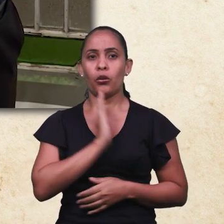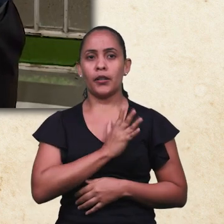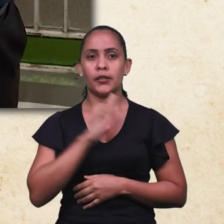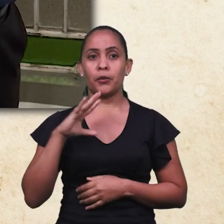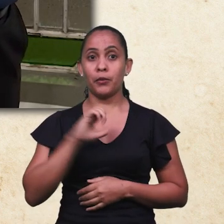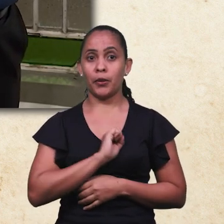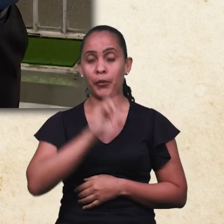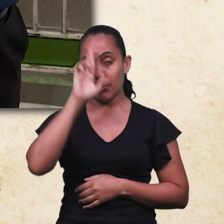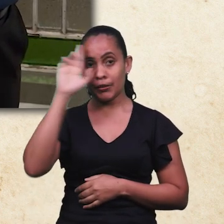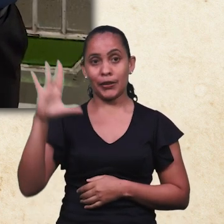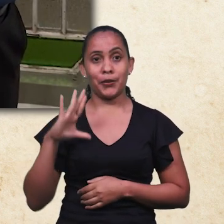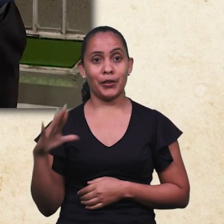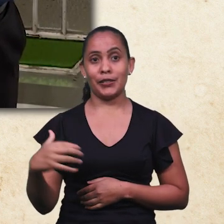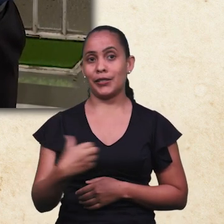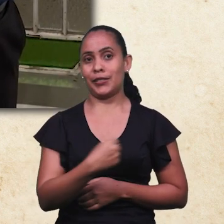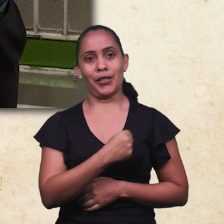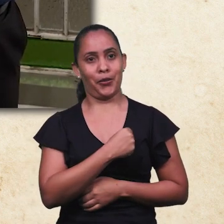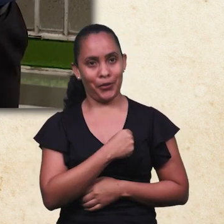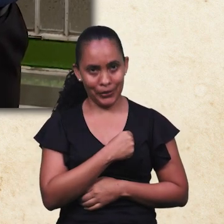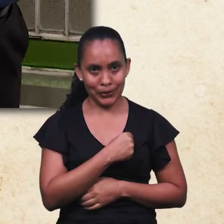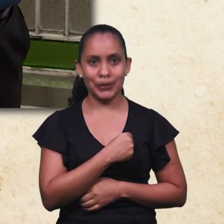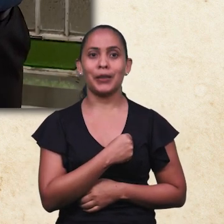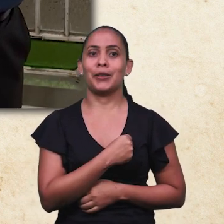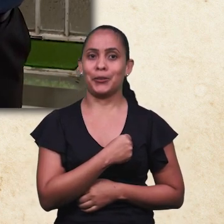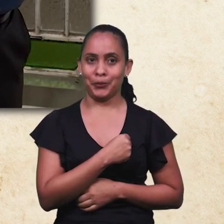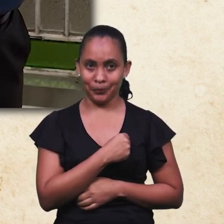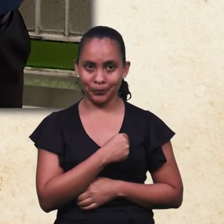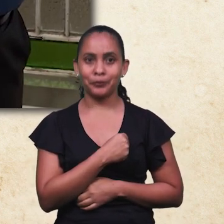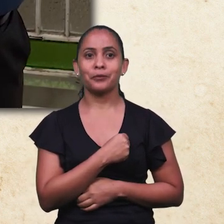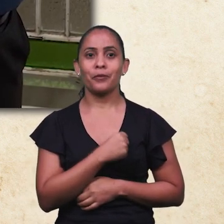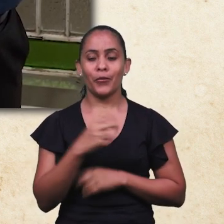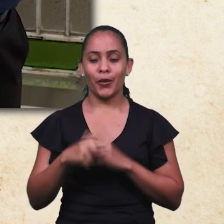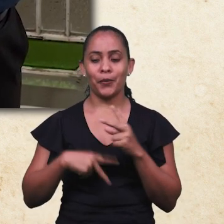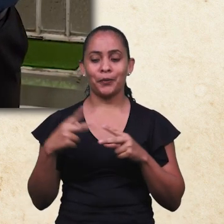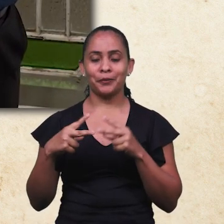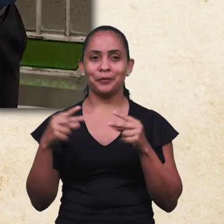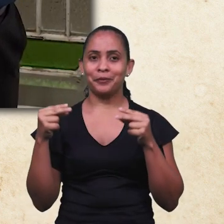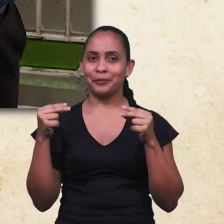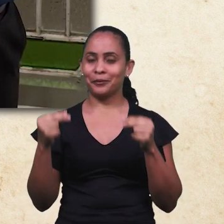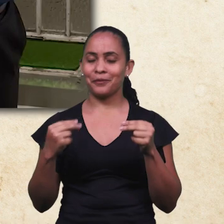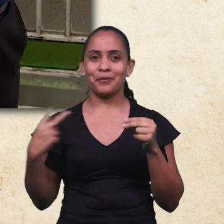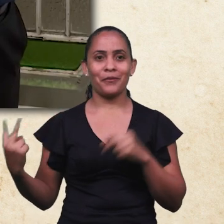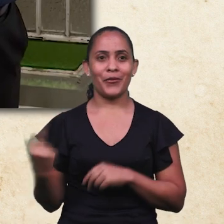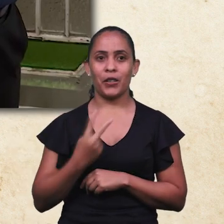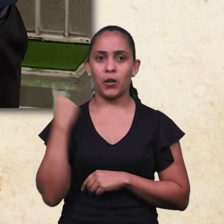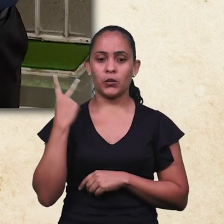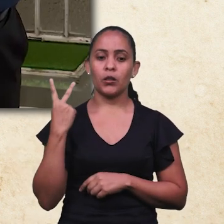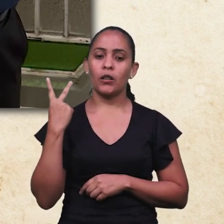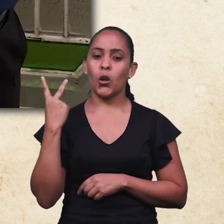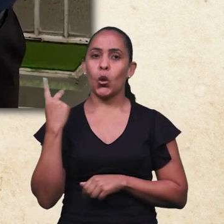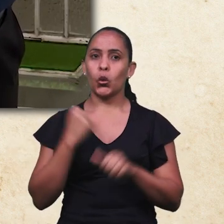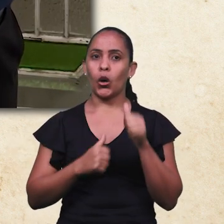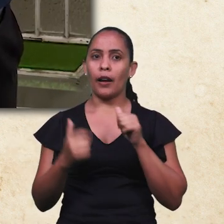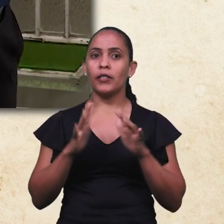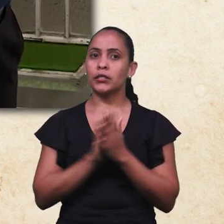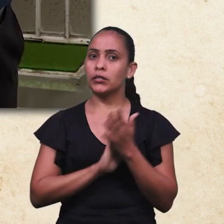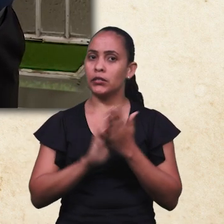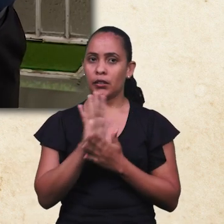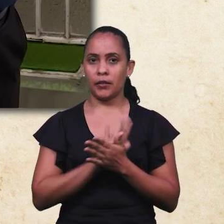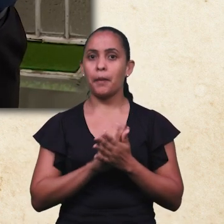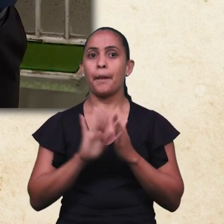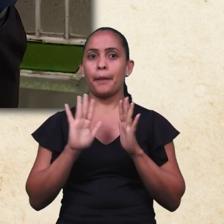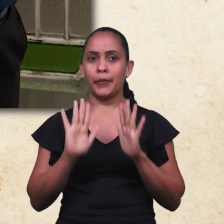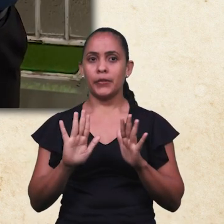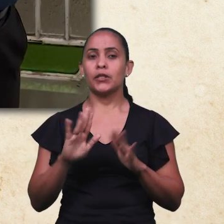Senhor, a salvação do Senhor Jesus como algo, um tesouro precioso que ele não trocava por nada. E